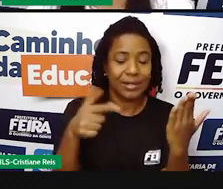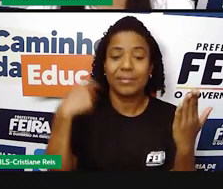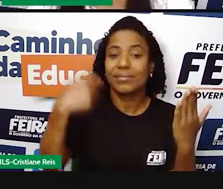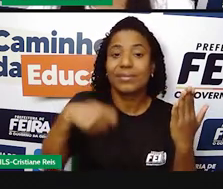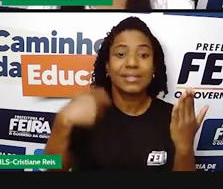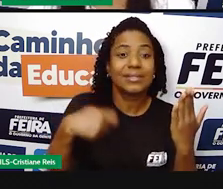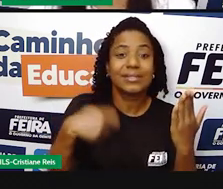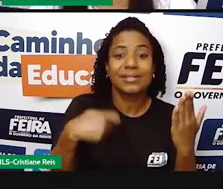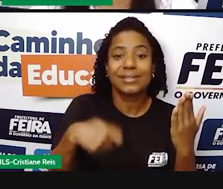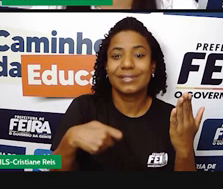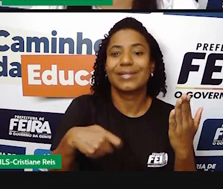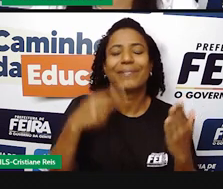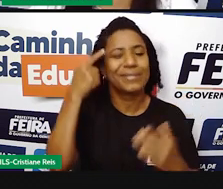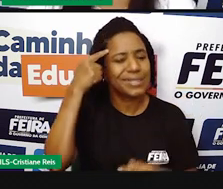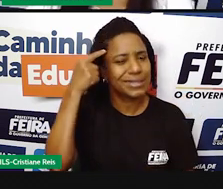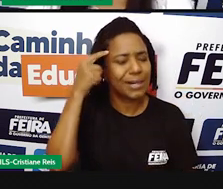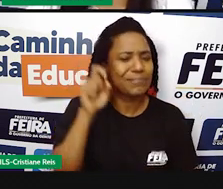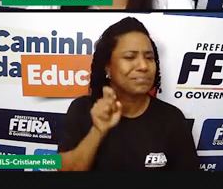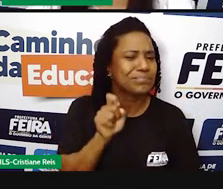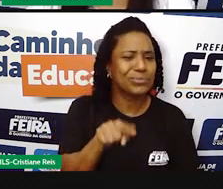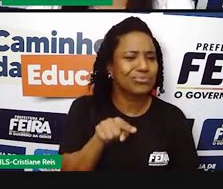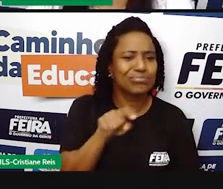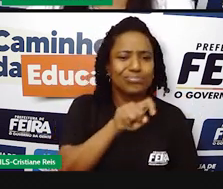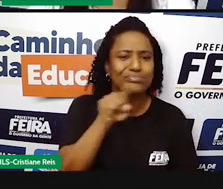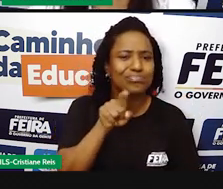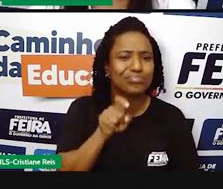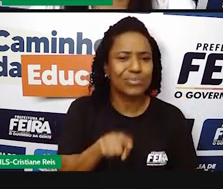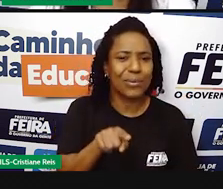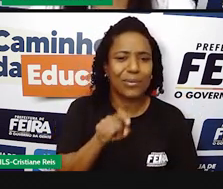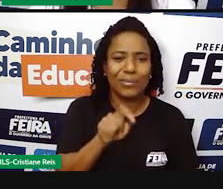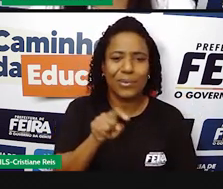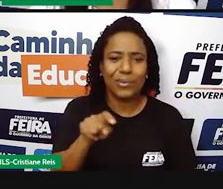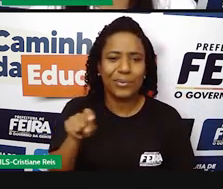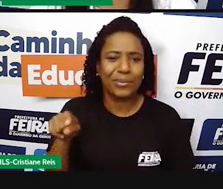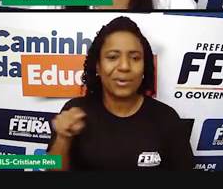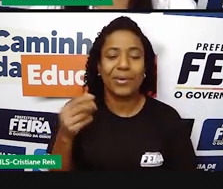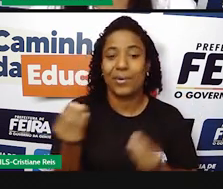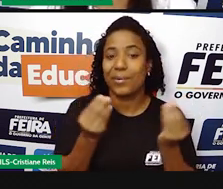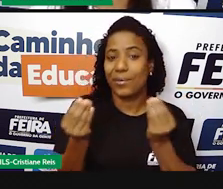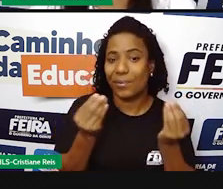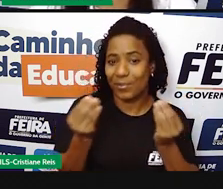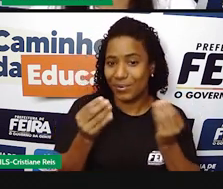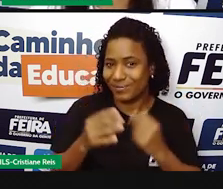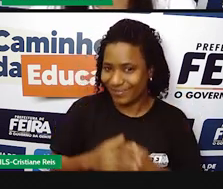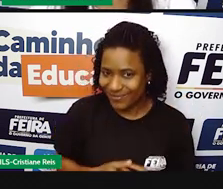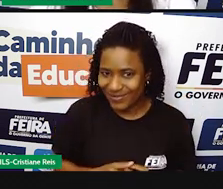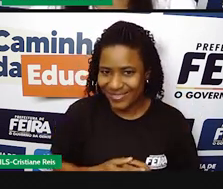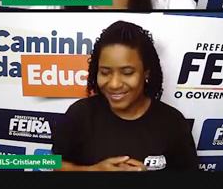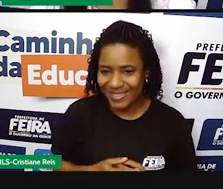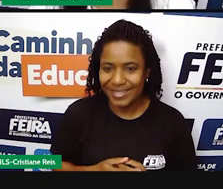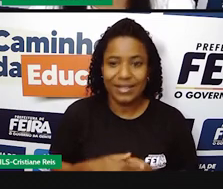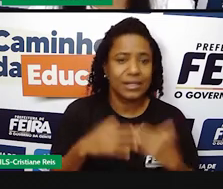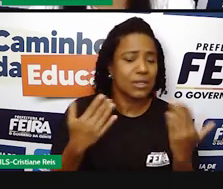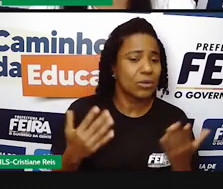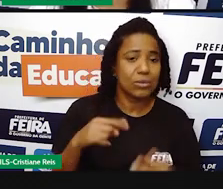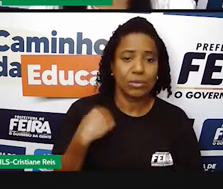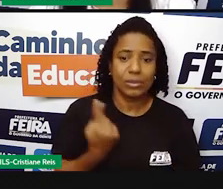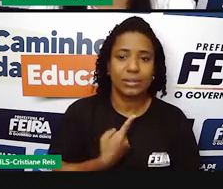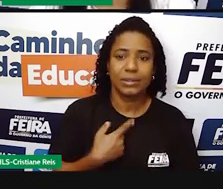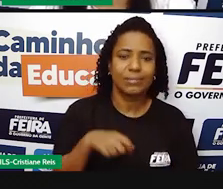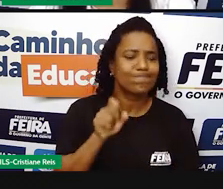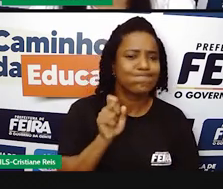a gente pensar na pontuação, né? E o que é a pontuação? Quais são as pontuações que a gente